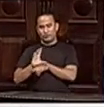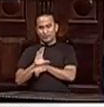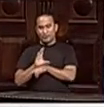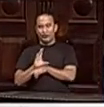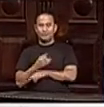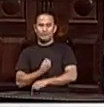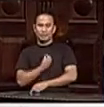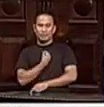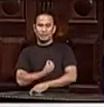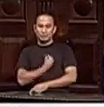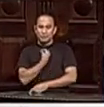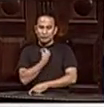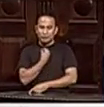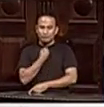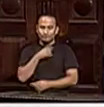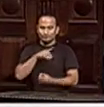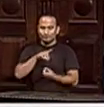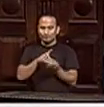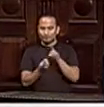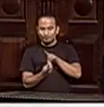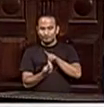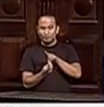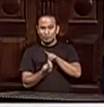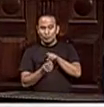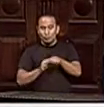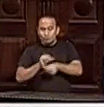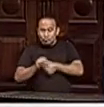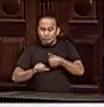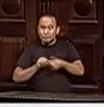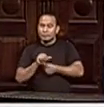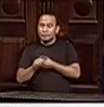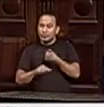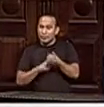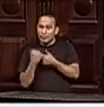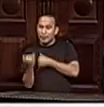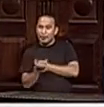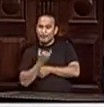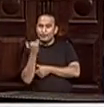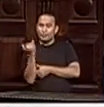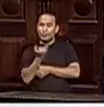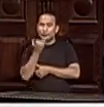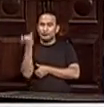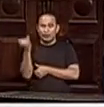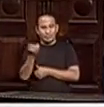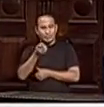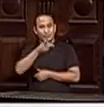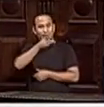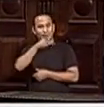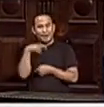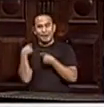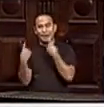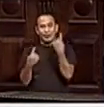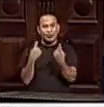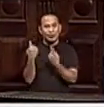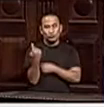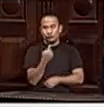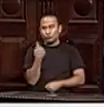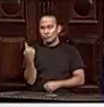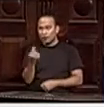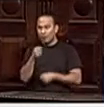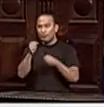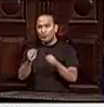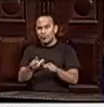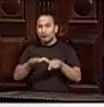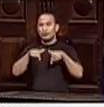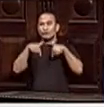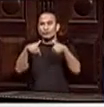gente viveria uma situação de distorção, transformando a importante imunidade parlamentar para que cada um de nós possa exercer